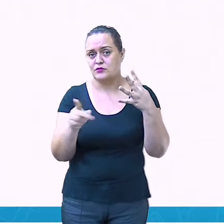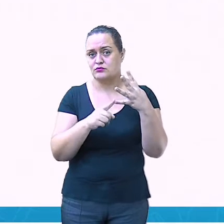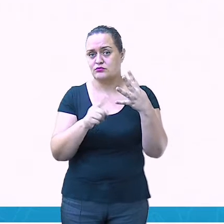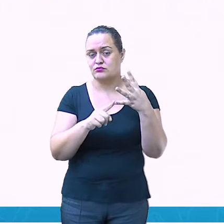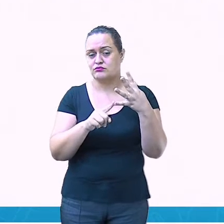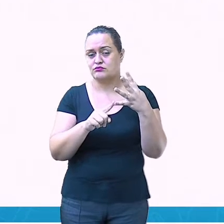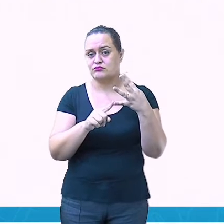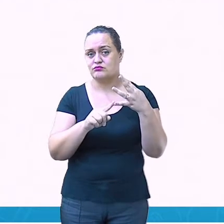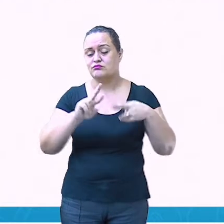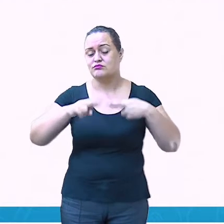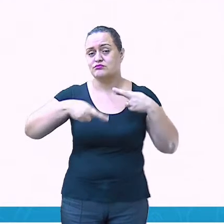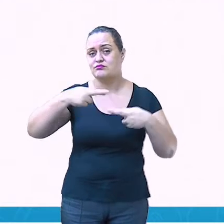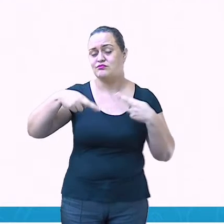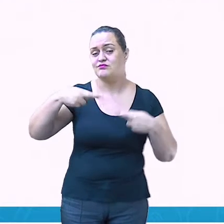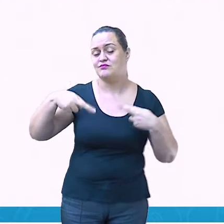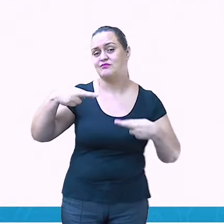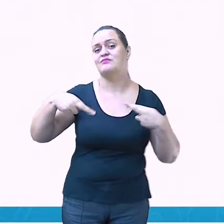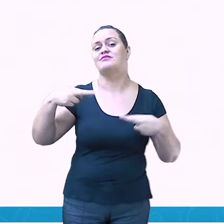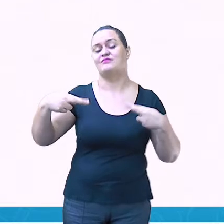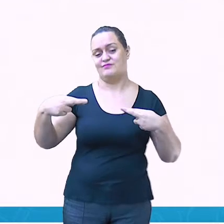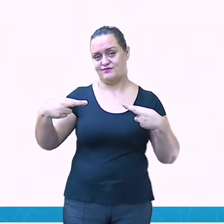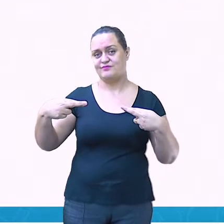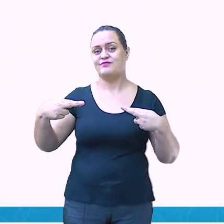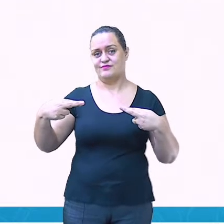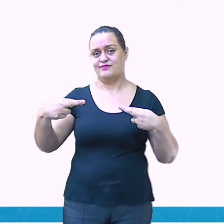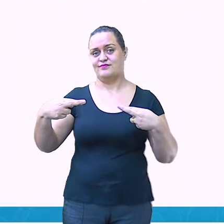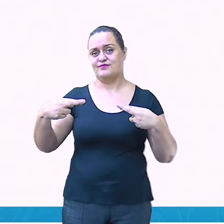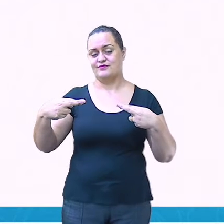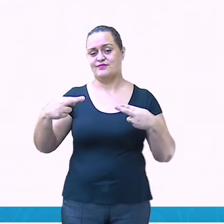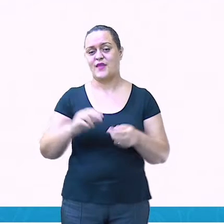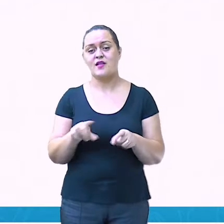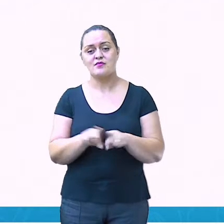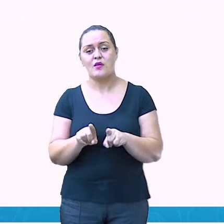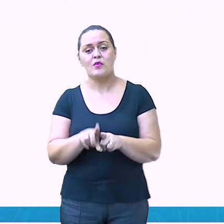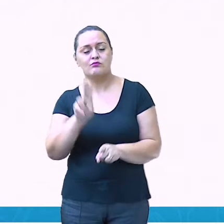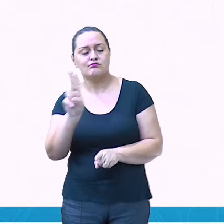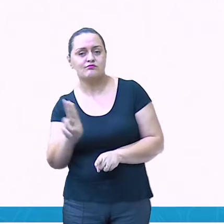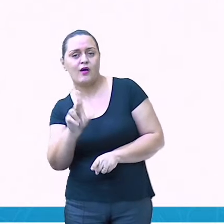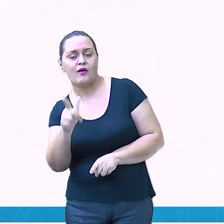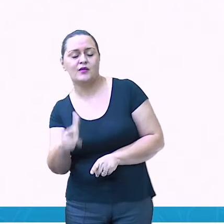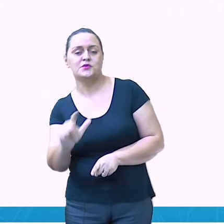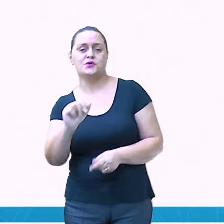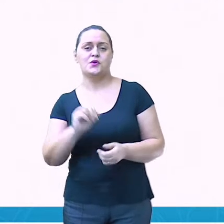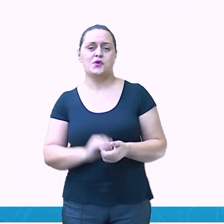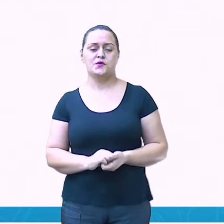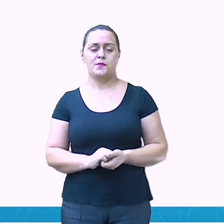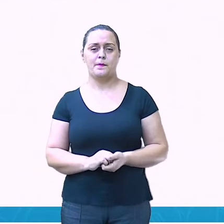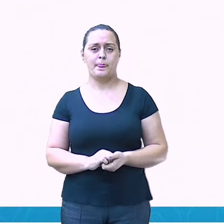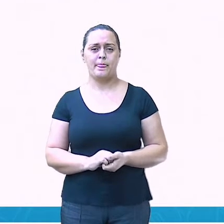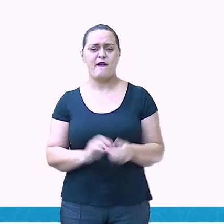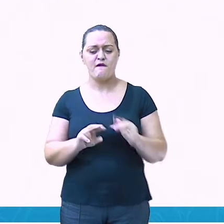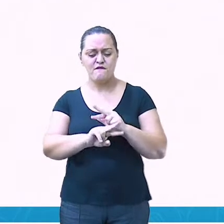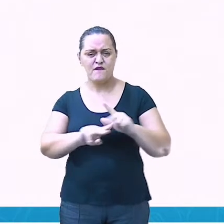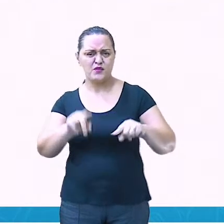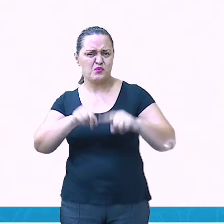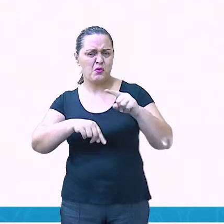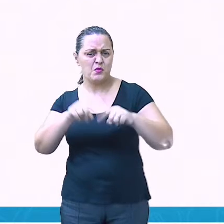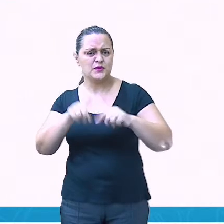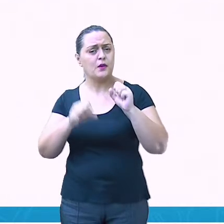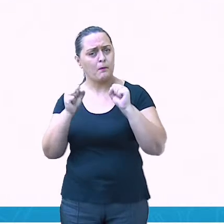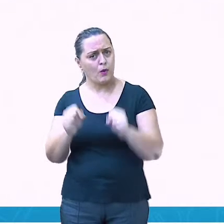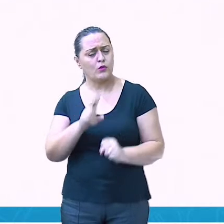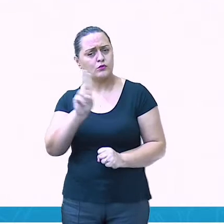fazer algumas coisas usando material reciclado. Nossa, que professor que gosta de carregar lixo, né? Ou, minha avó adora guardar um